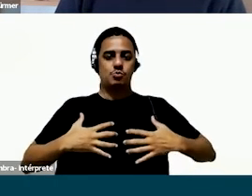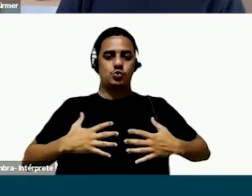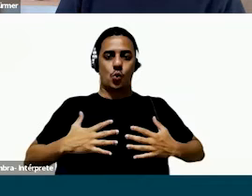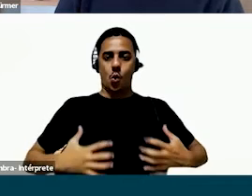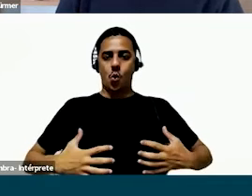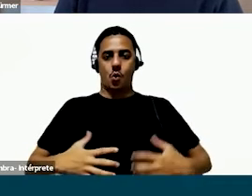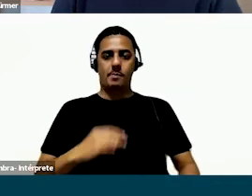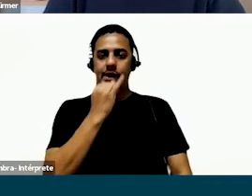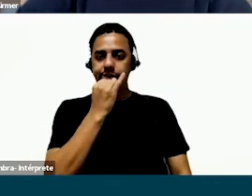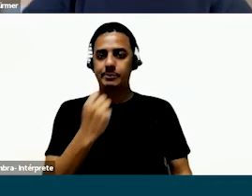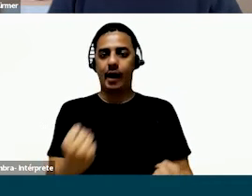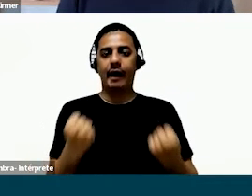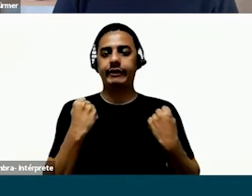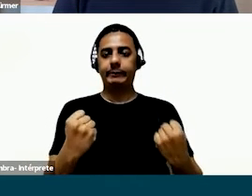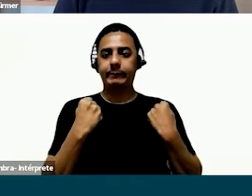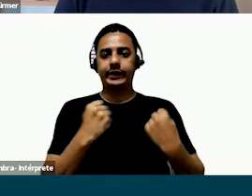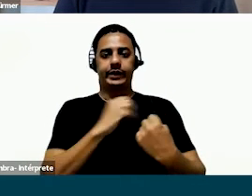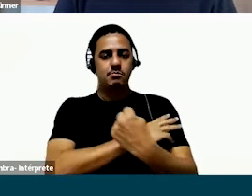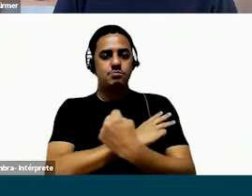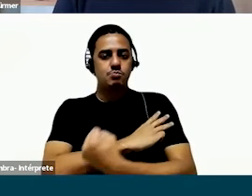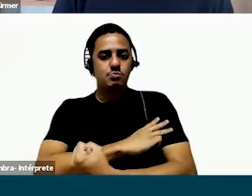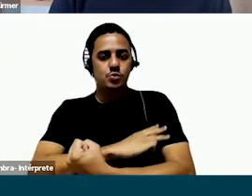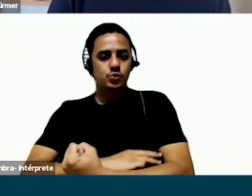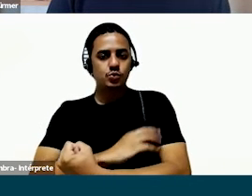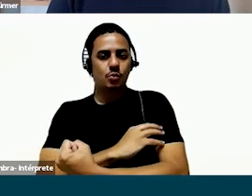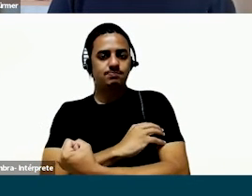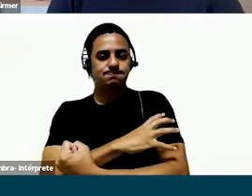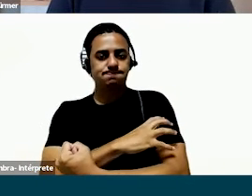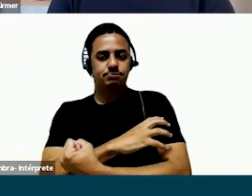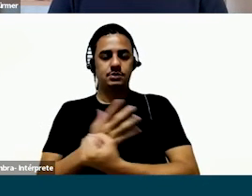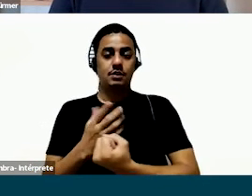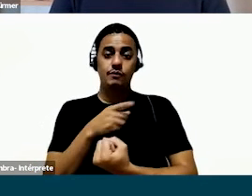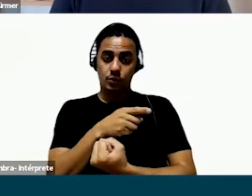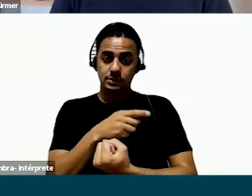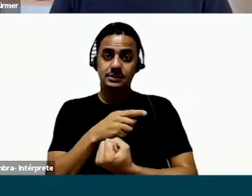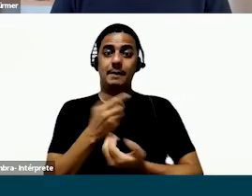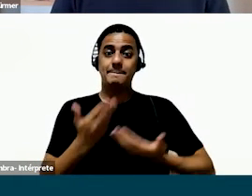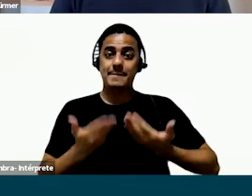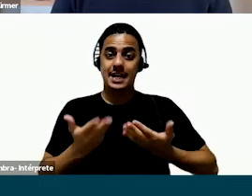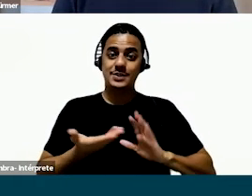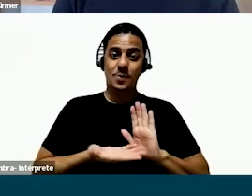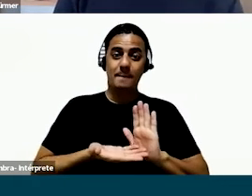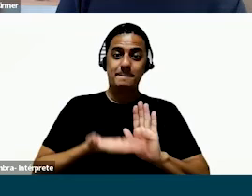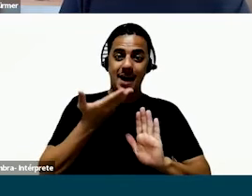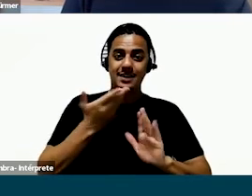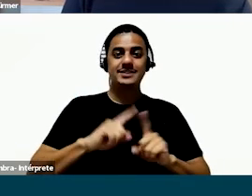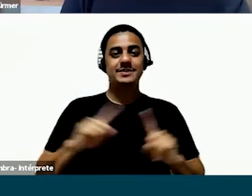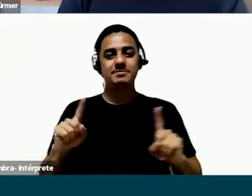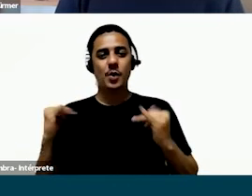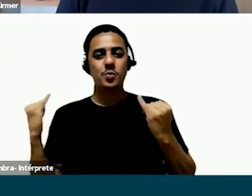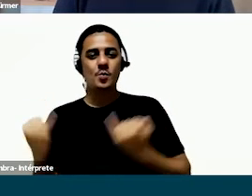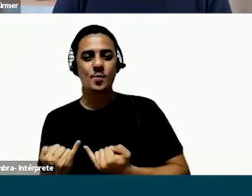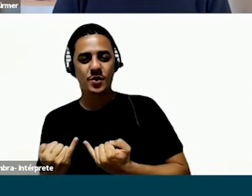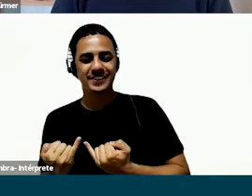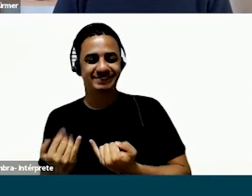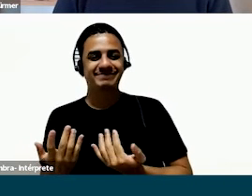massa magra, por exemplo, ganhar músculo, né? Tipo, fazer academia, você pode até ganhar peso e estar emagrecendo. Mas a gente